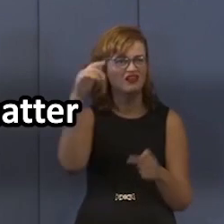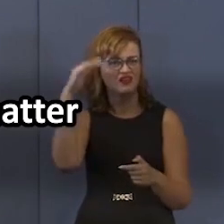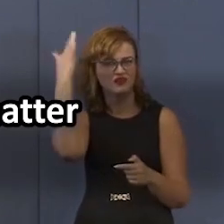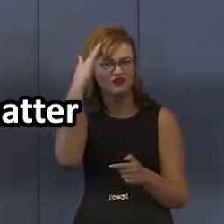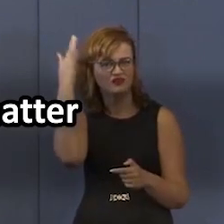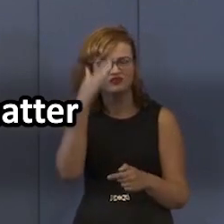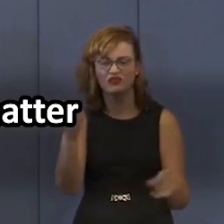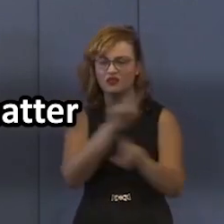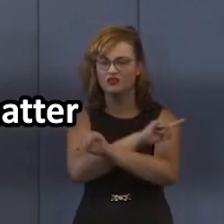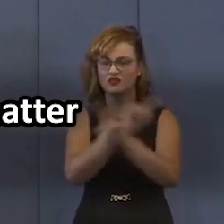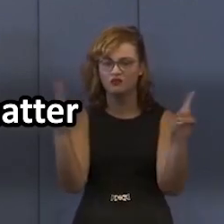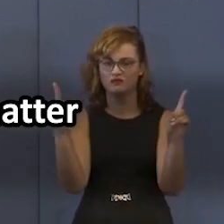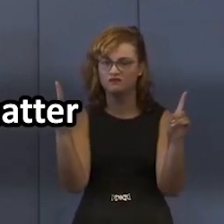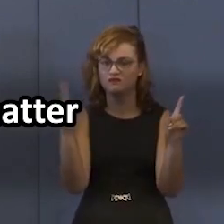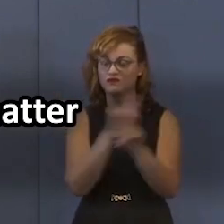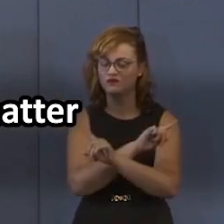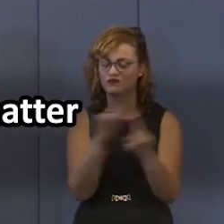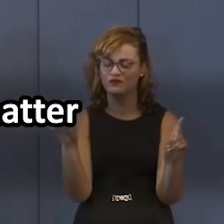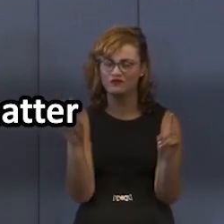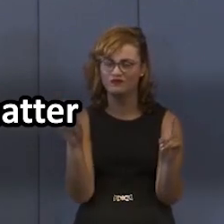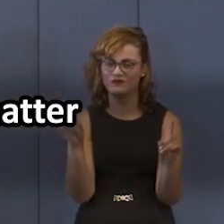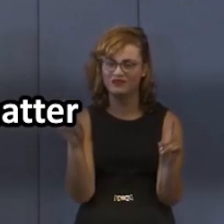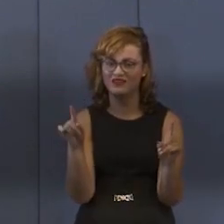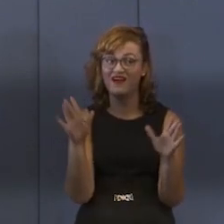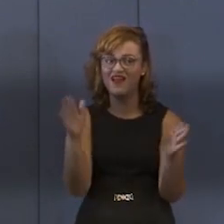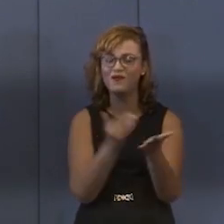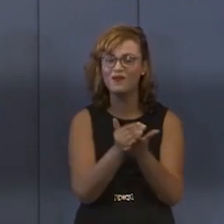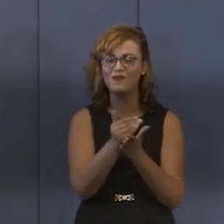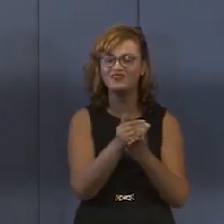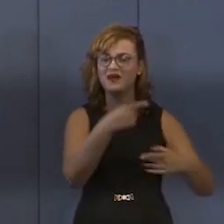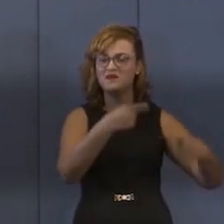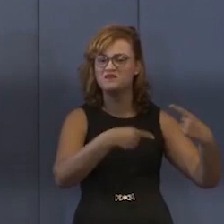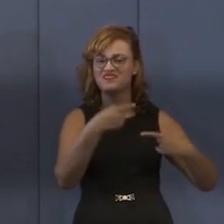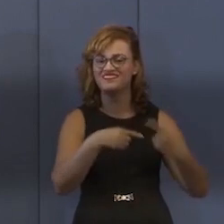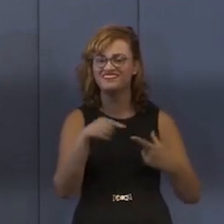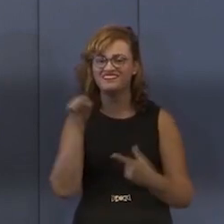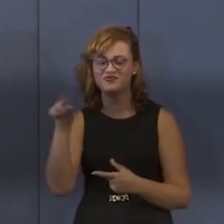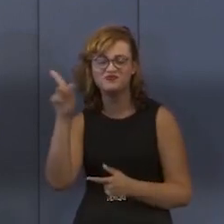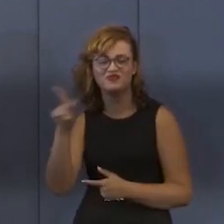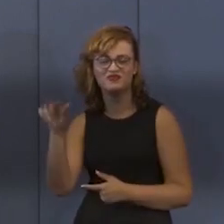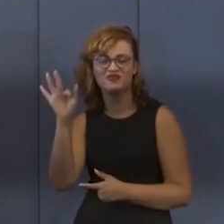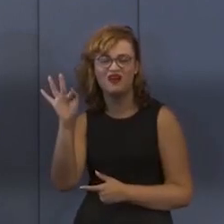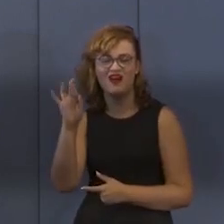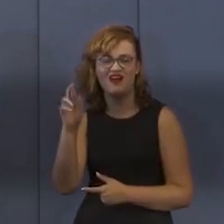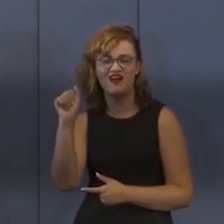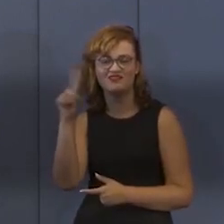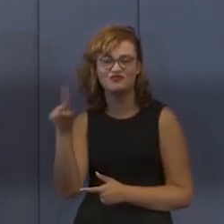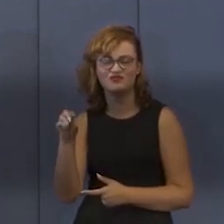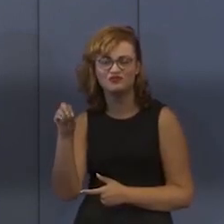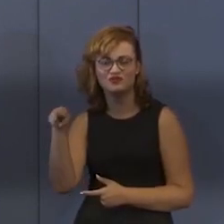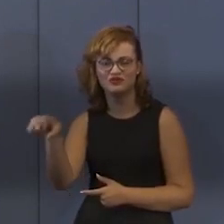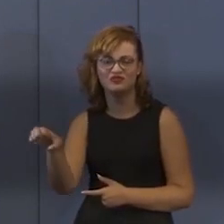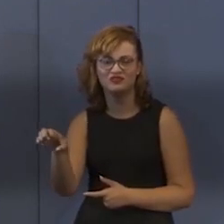filosófica com base nas escrituras. Então, começa a briga de Oran Hazoni por essa...